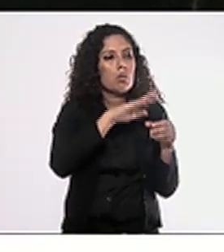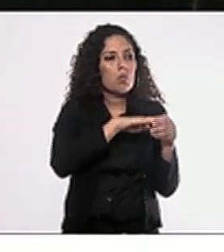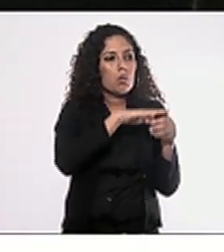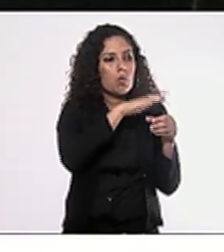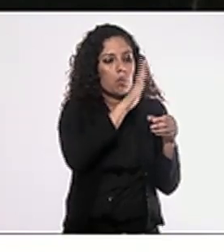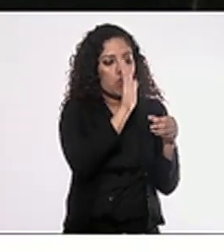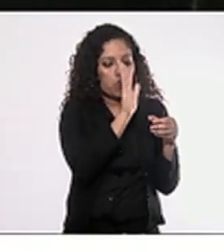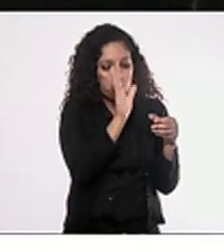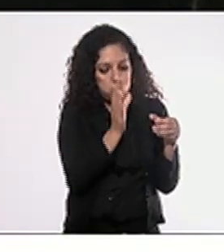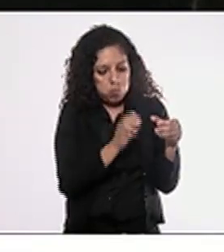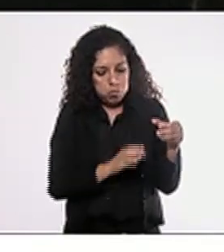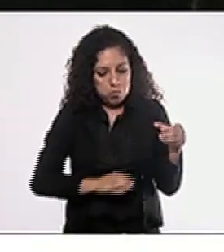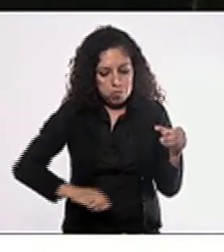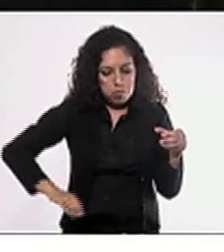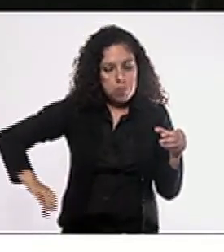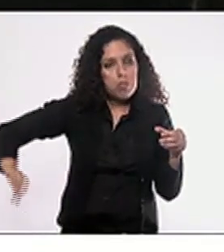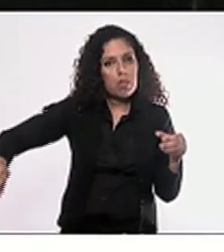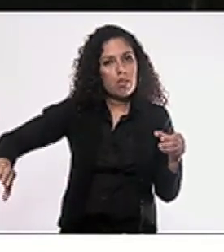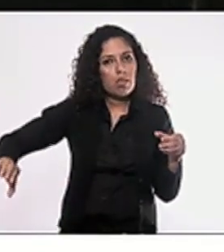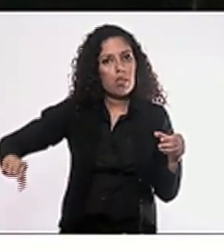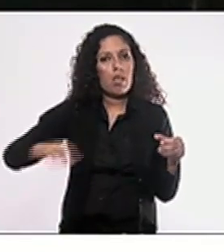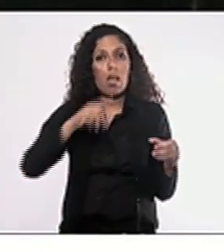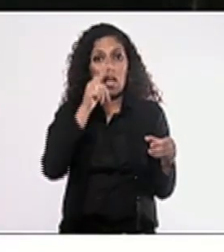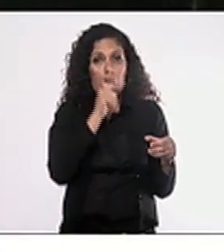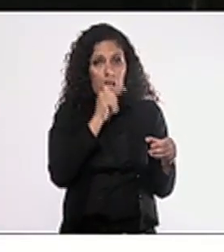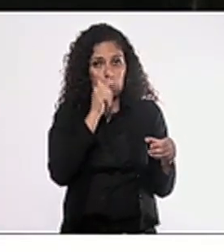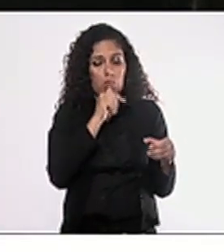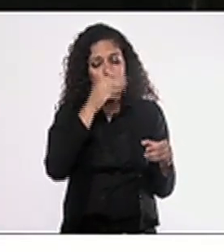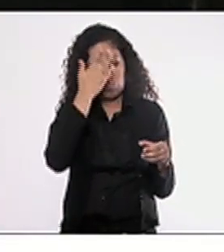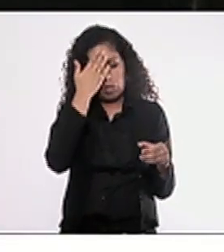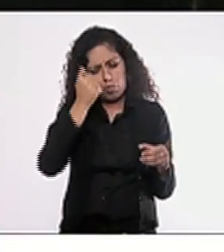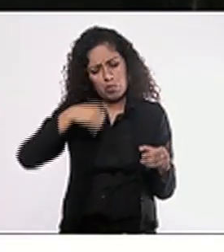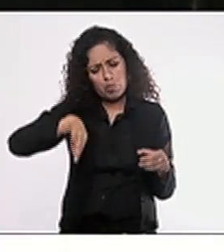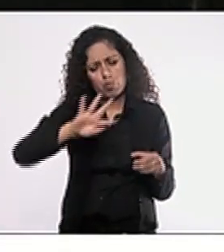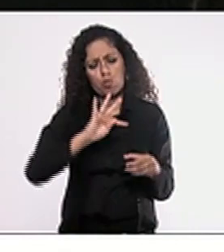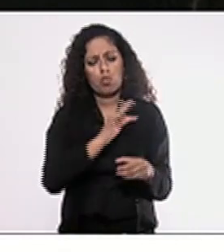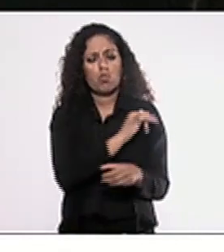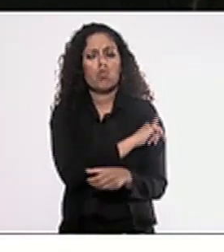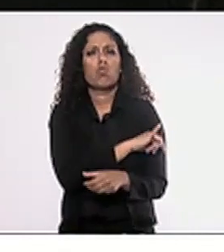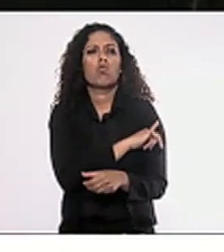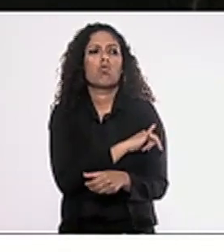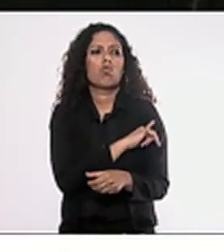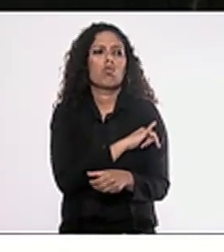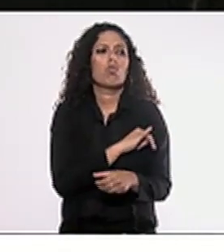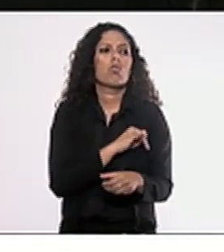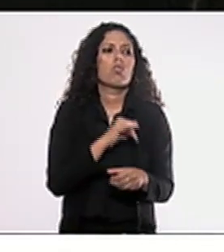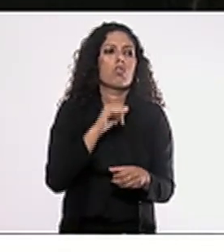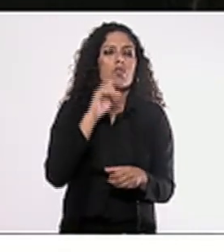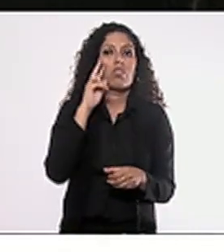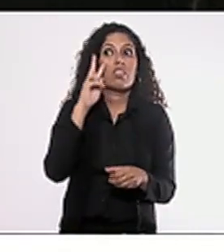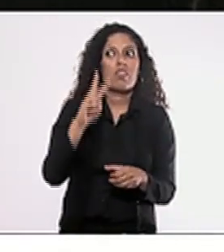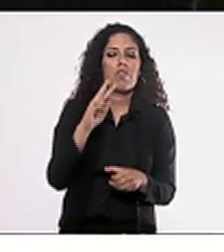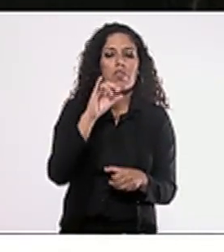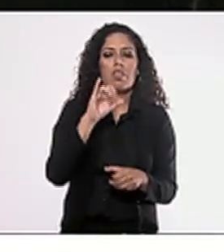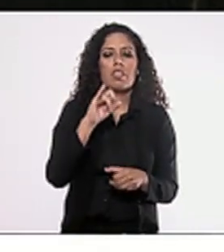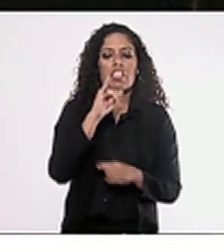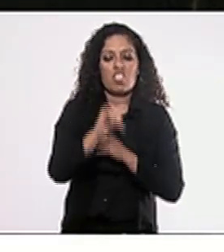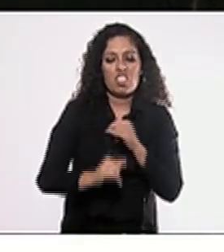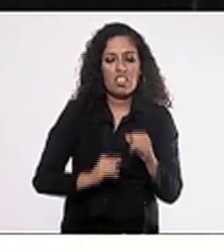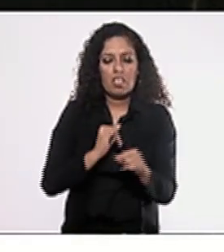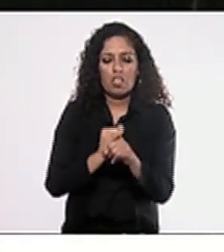sistema extremamente manobrado e, numa breve análise ali no site Reclame Aqui, a gente vê uma